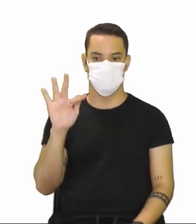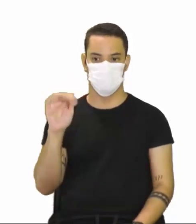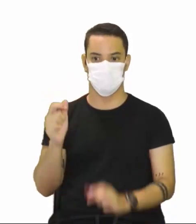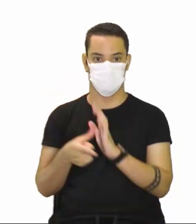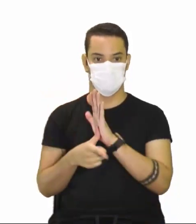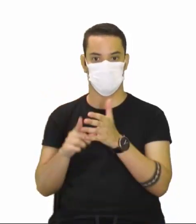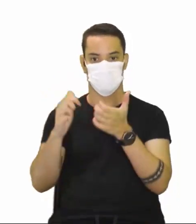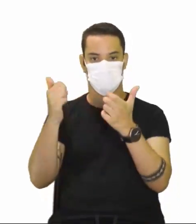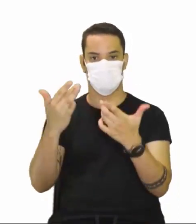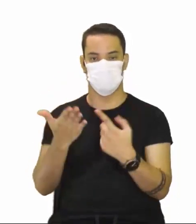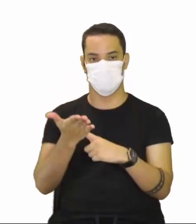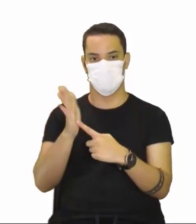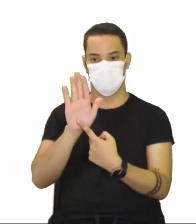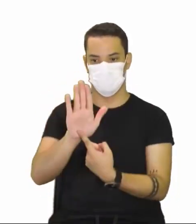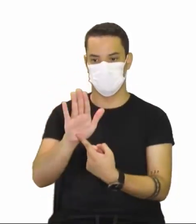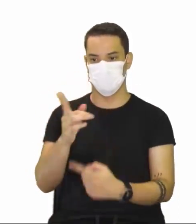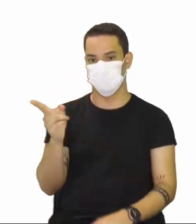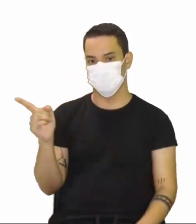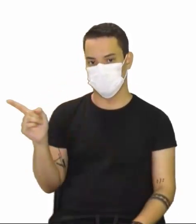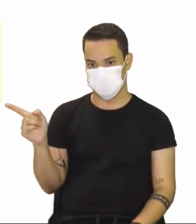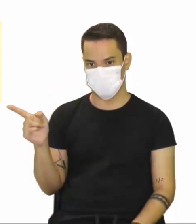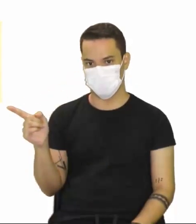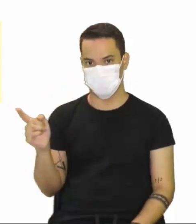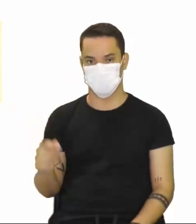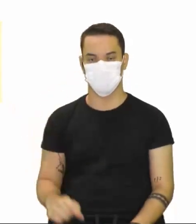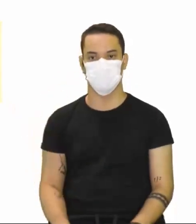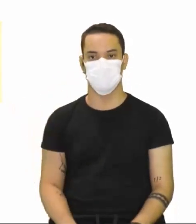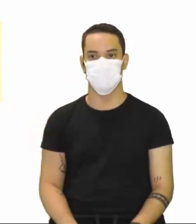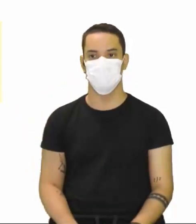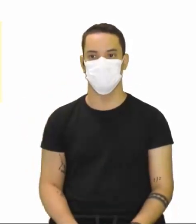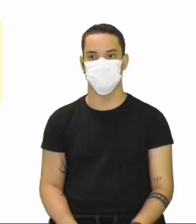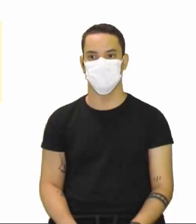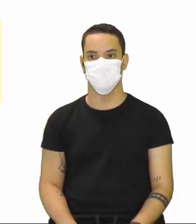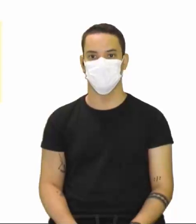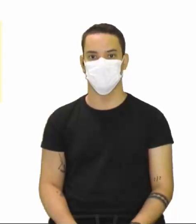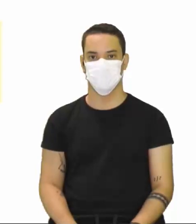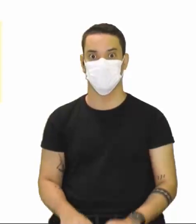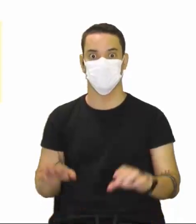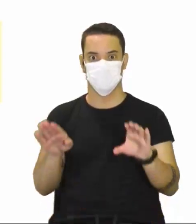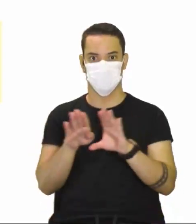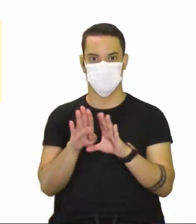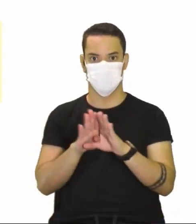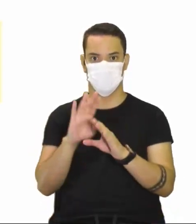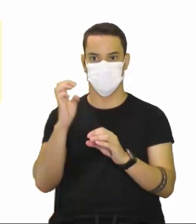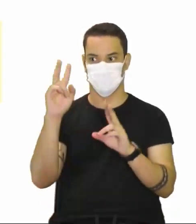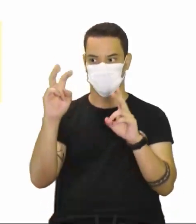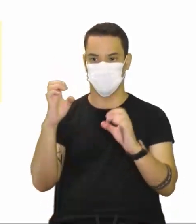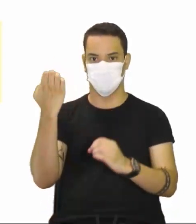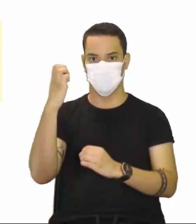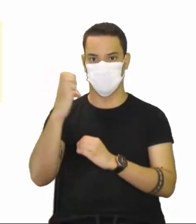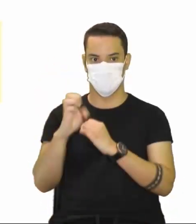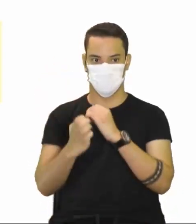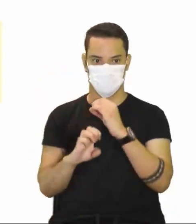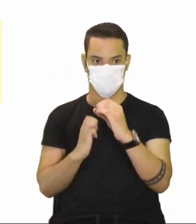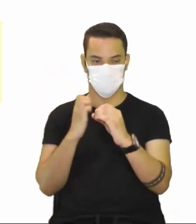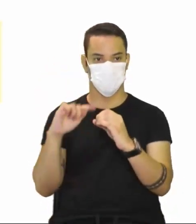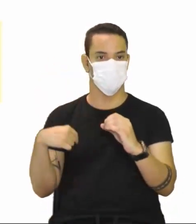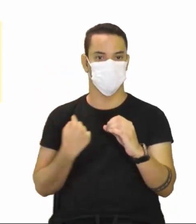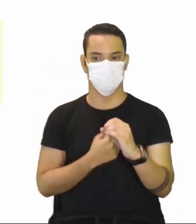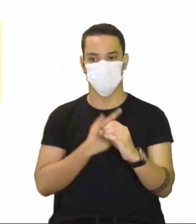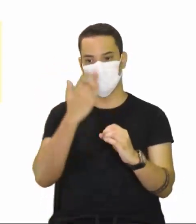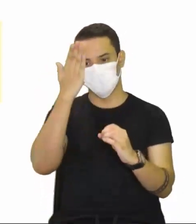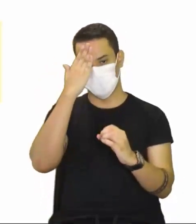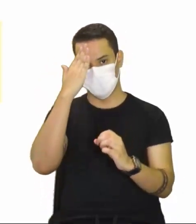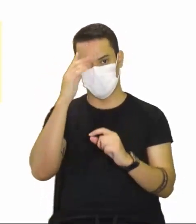ilustração da estrutura básica de um átomo. E quanto à eletrosfera,